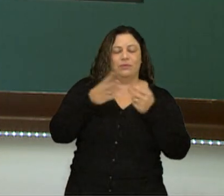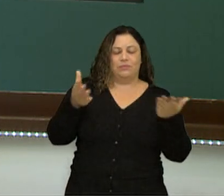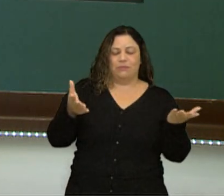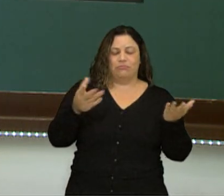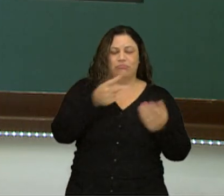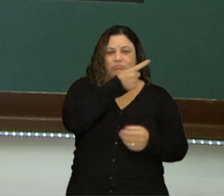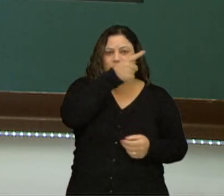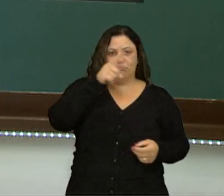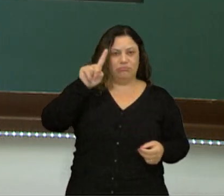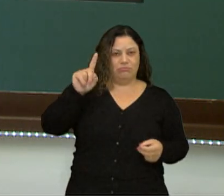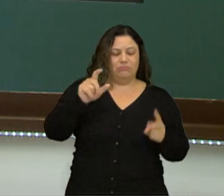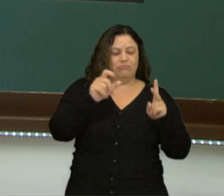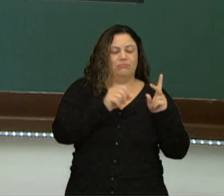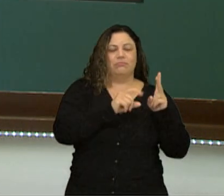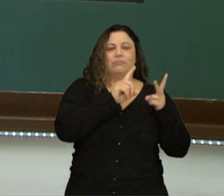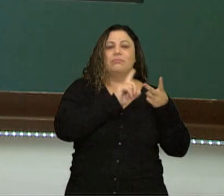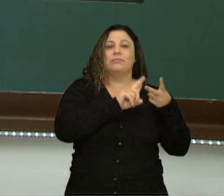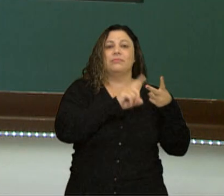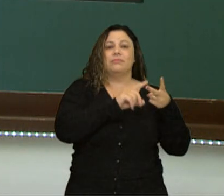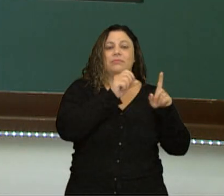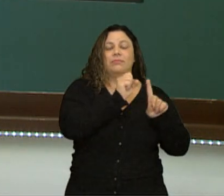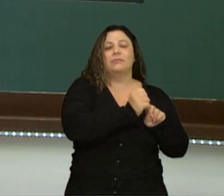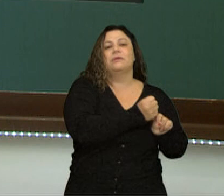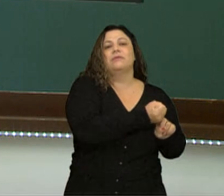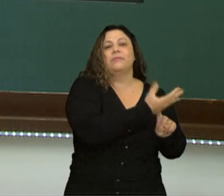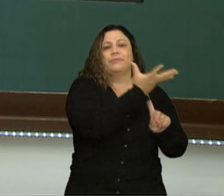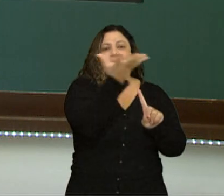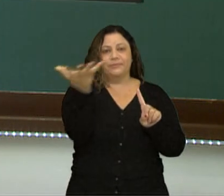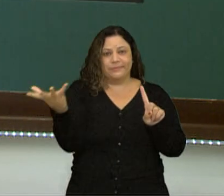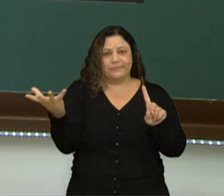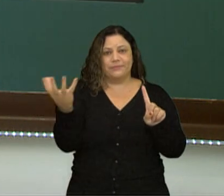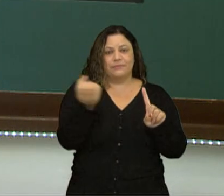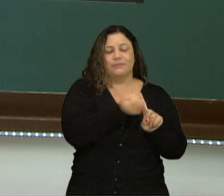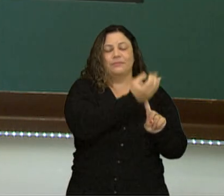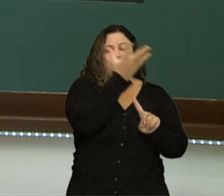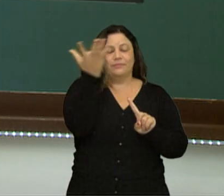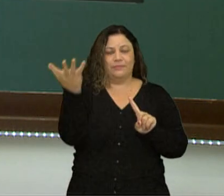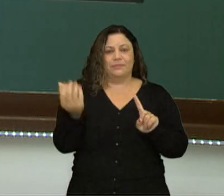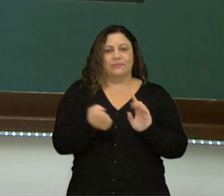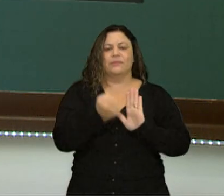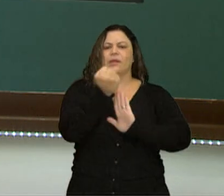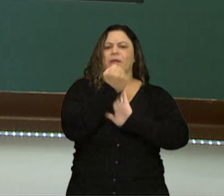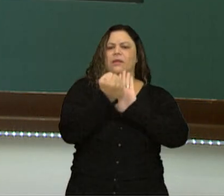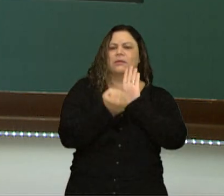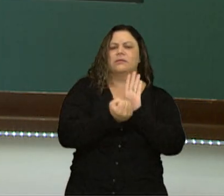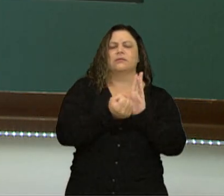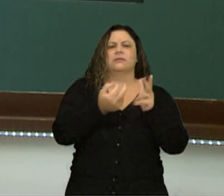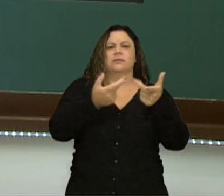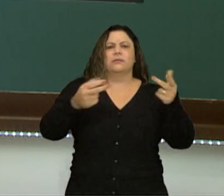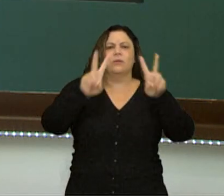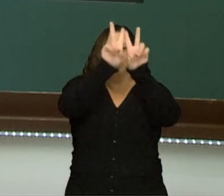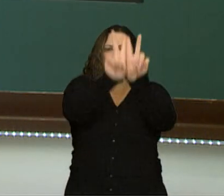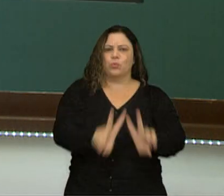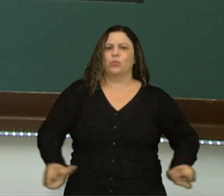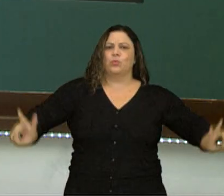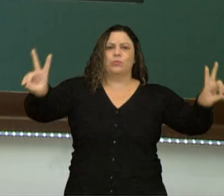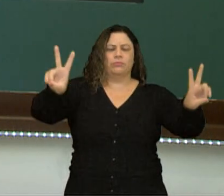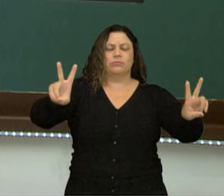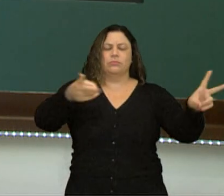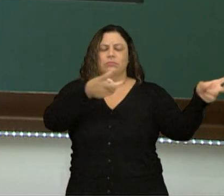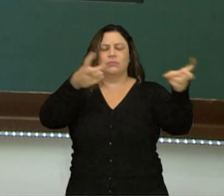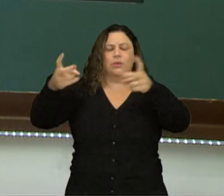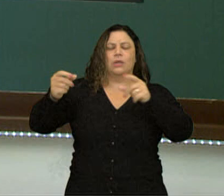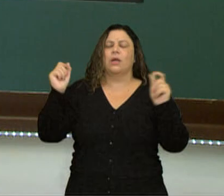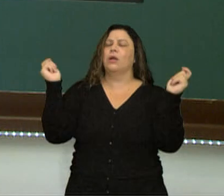não verbal, ele é composto por signos em geral, símbolos em geral. Eu aqui estou me comunicando